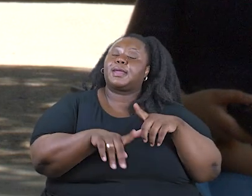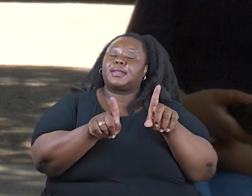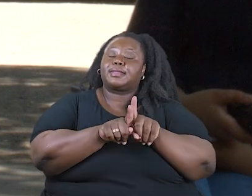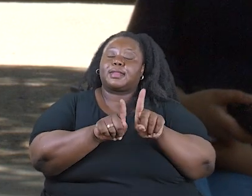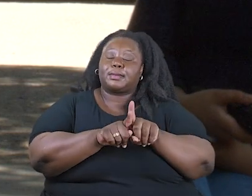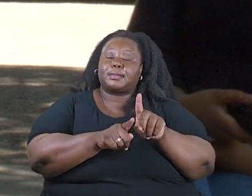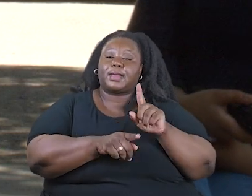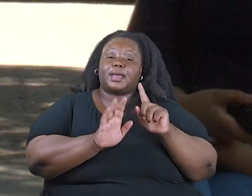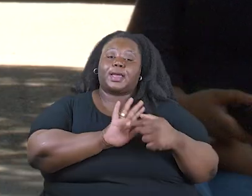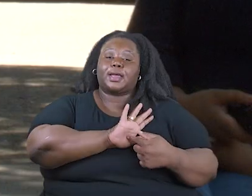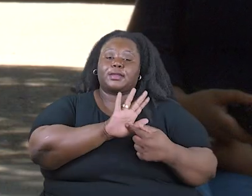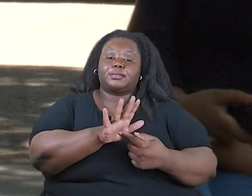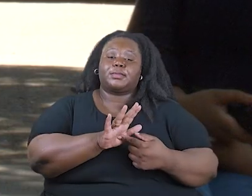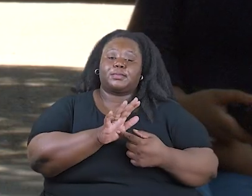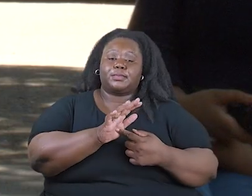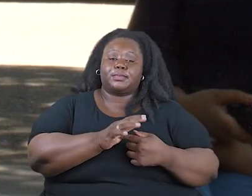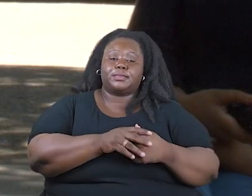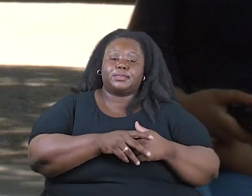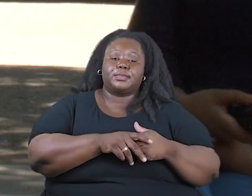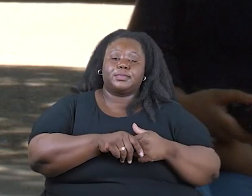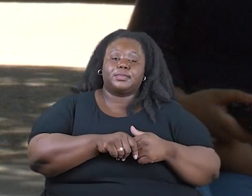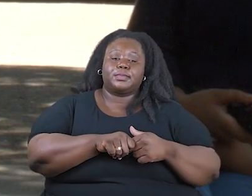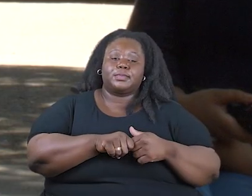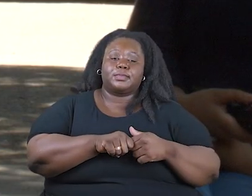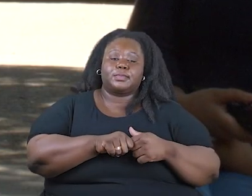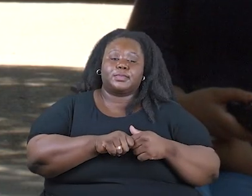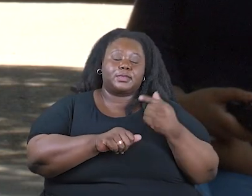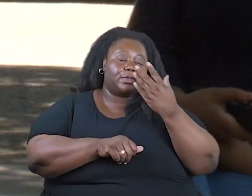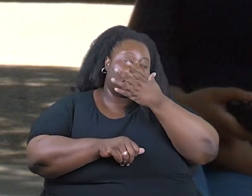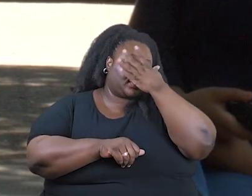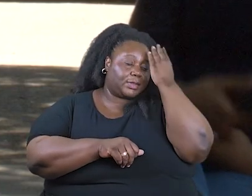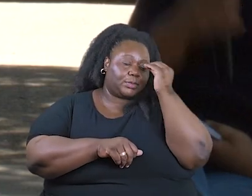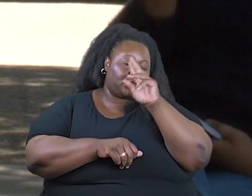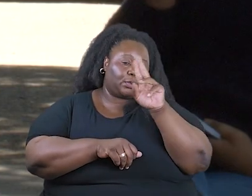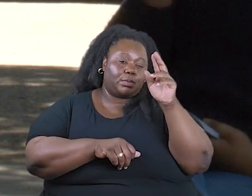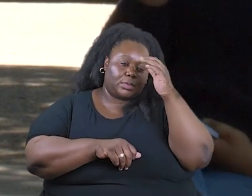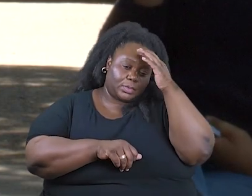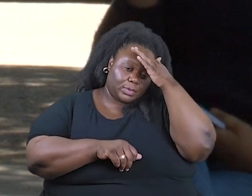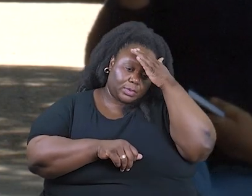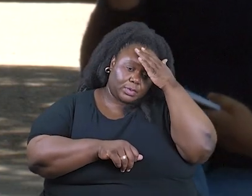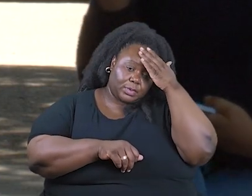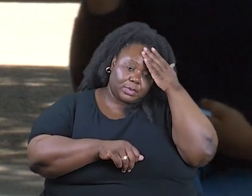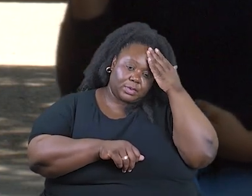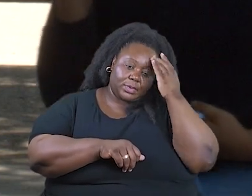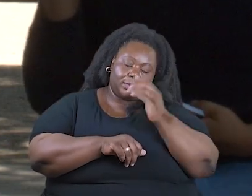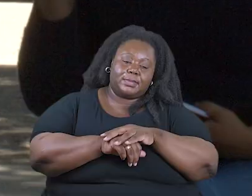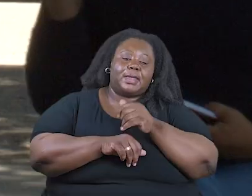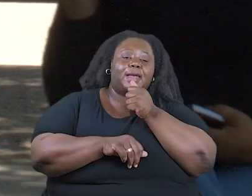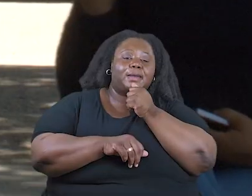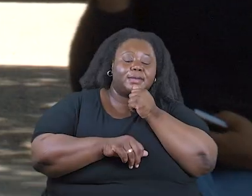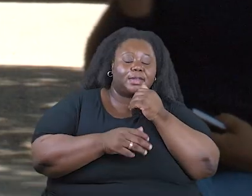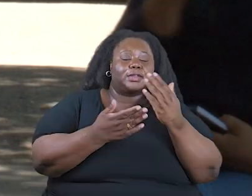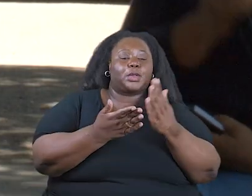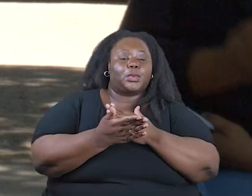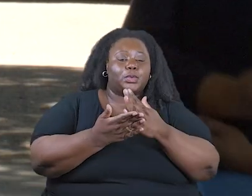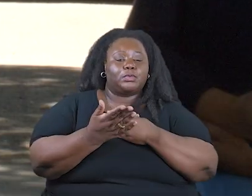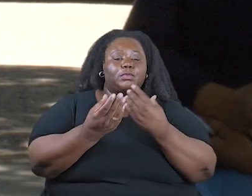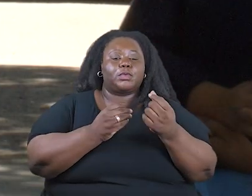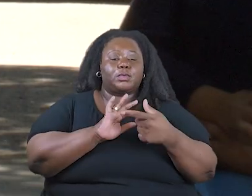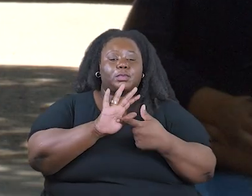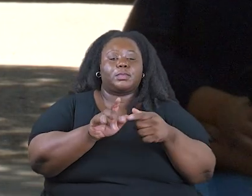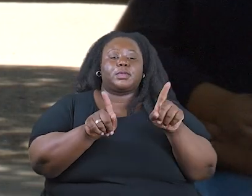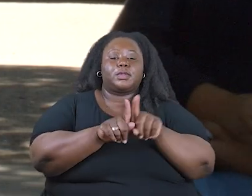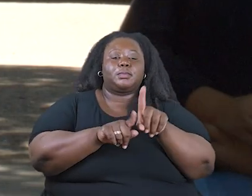também a exposição ainda, esqueci o nome. Ainda o livro como performance. Também, né, de